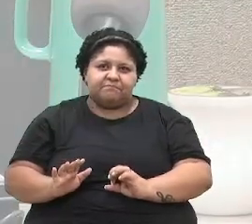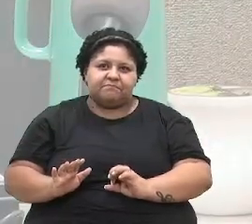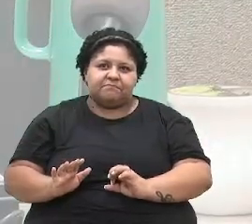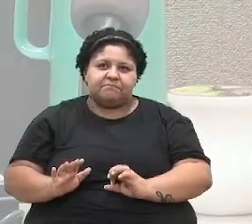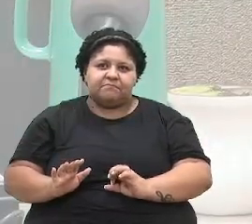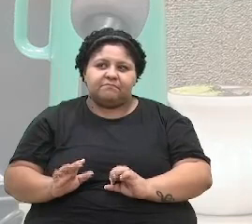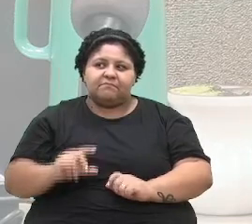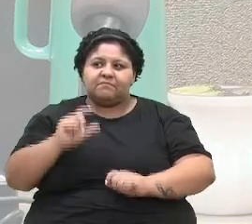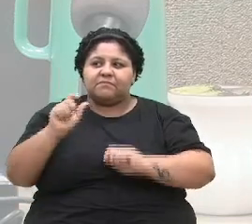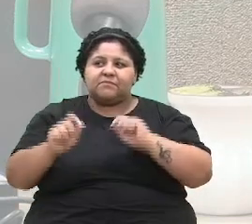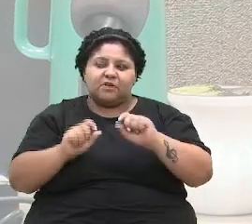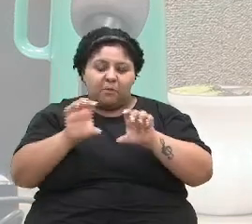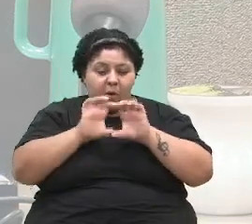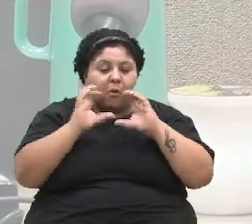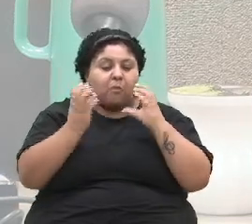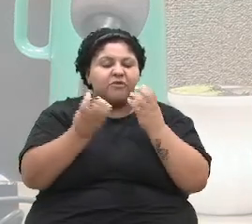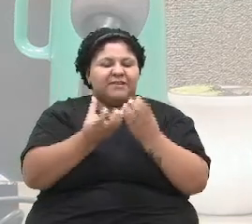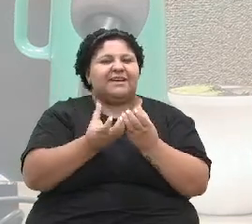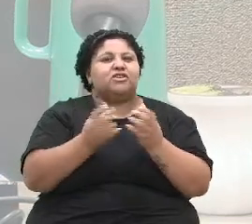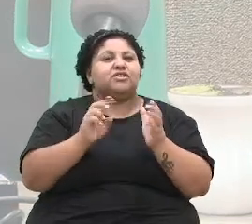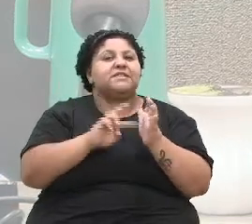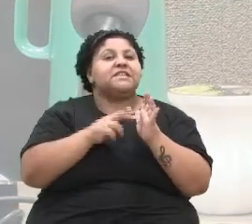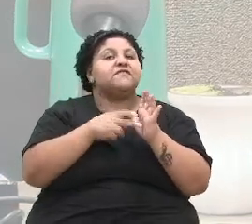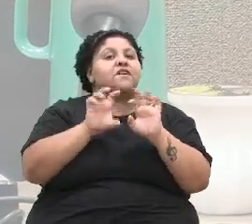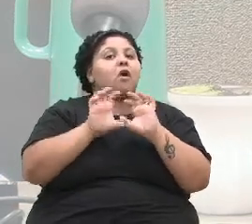do que é uma comunidade, né?